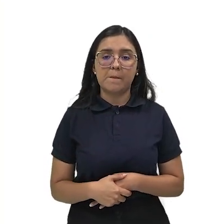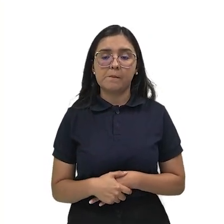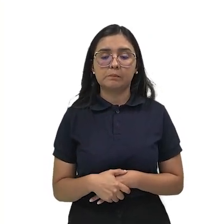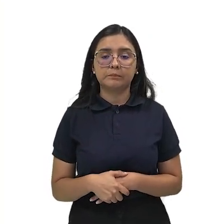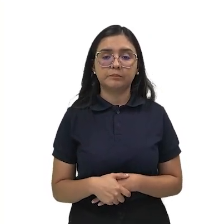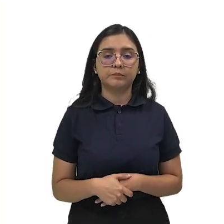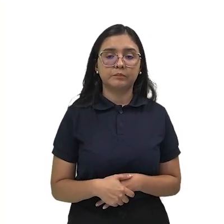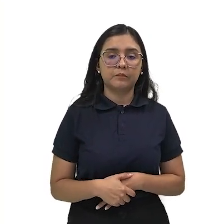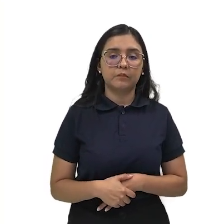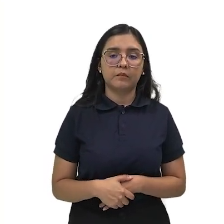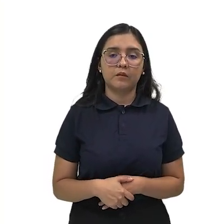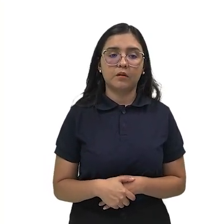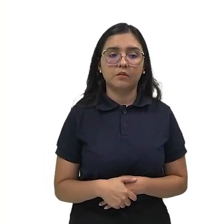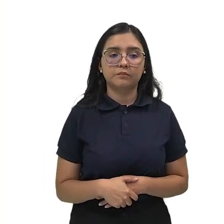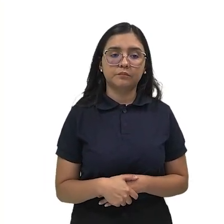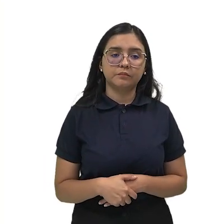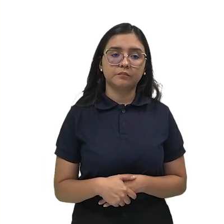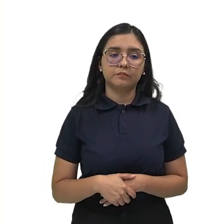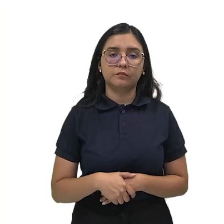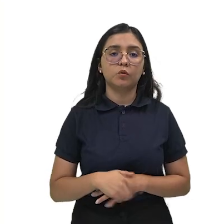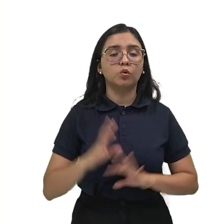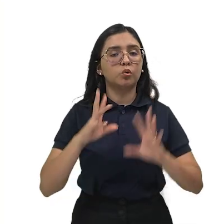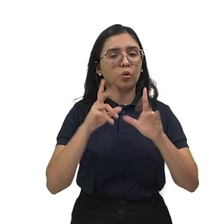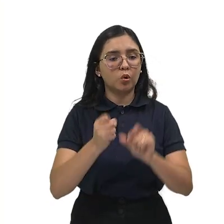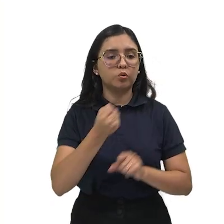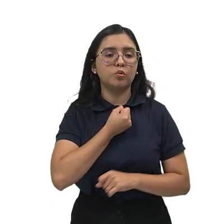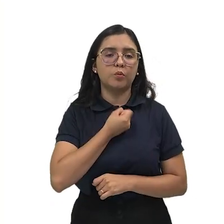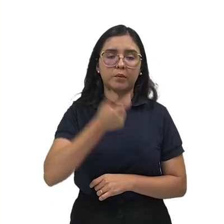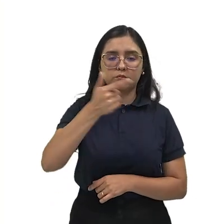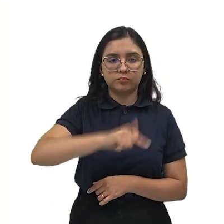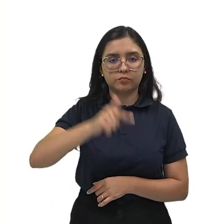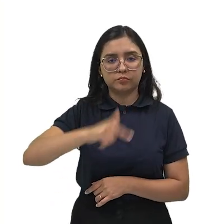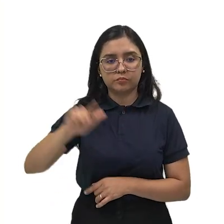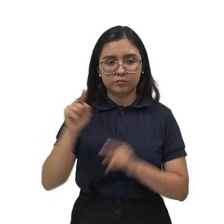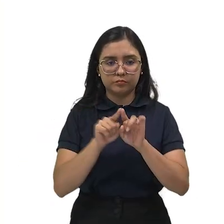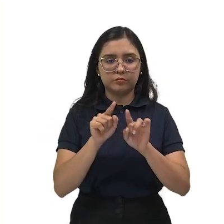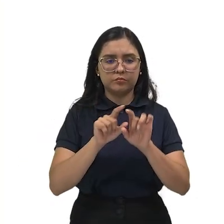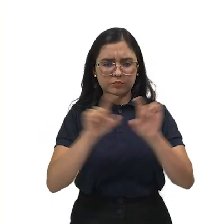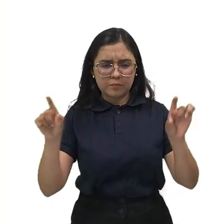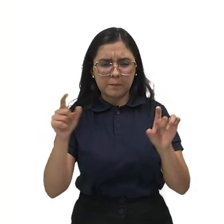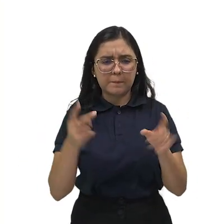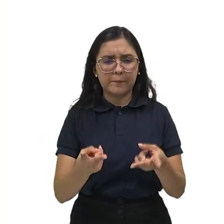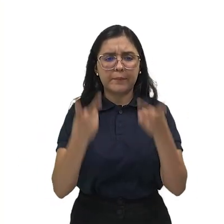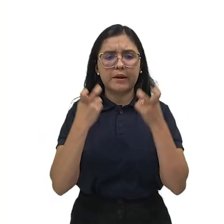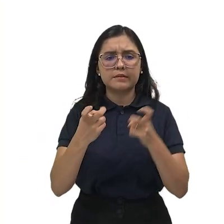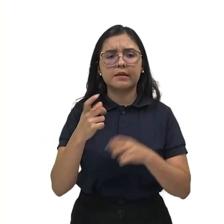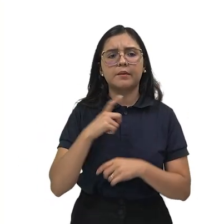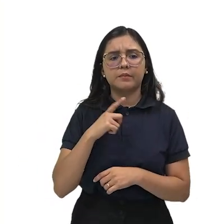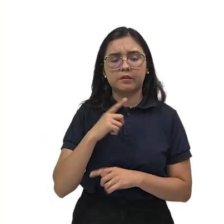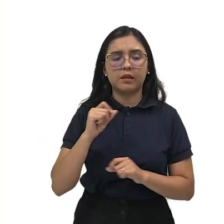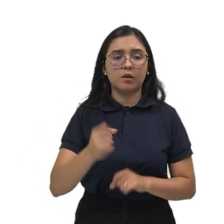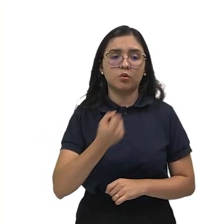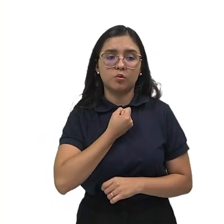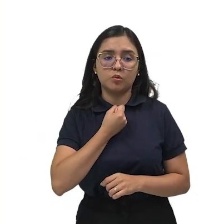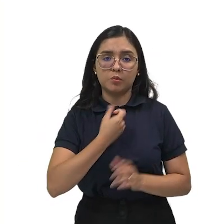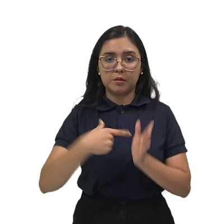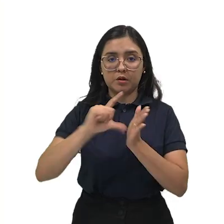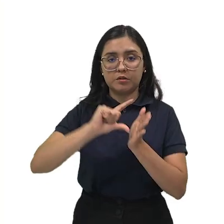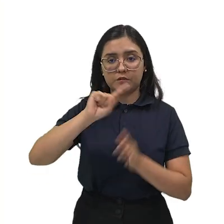beleza? Então, muito bem, olha. Então, essa daqui, se nós olharmos, ela vai ter a parte